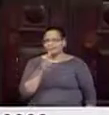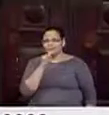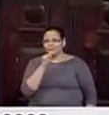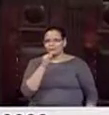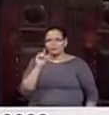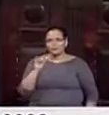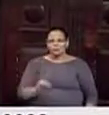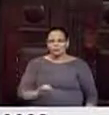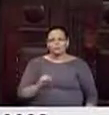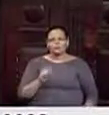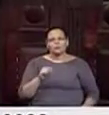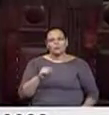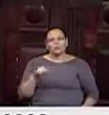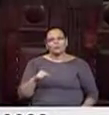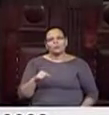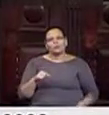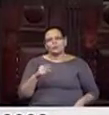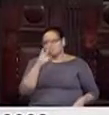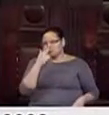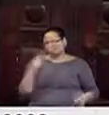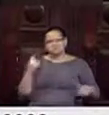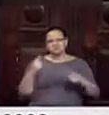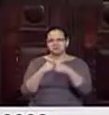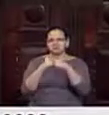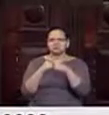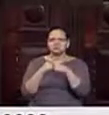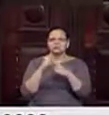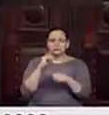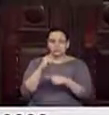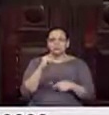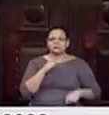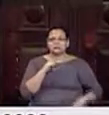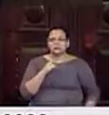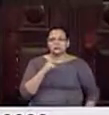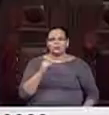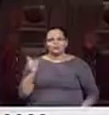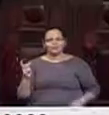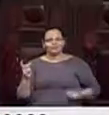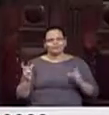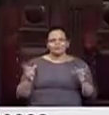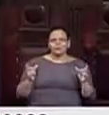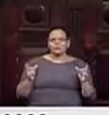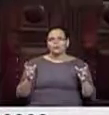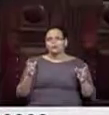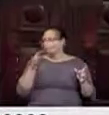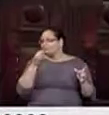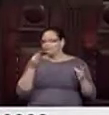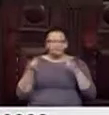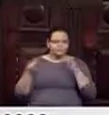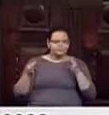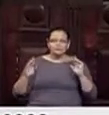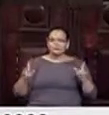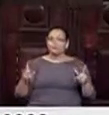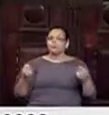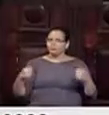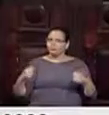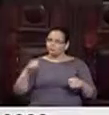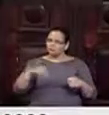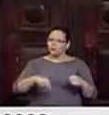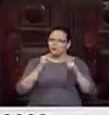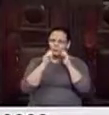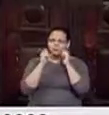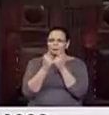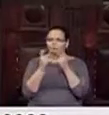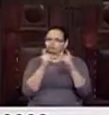danos. Portanto, ela é absolutamente antagônica. Então, se existem duas ações divergentes, essa casa precisa discutir. Nós não